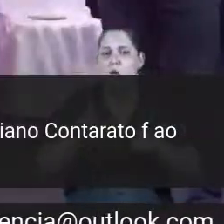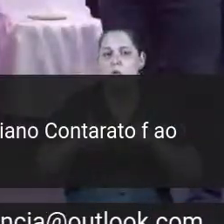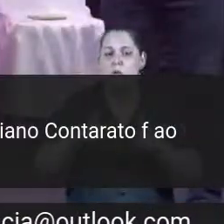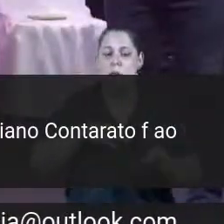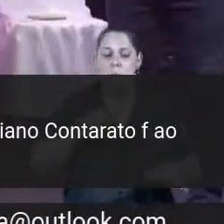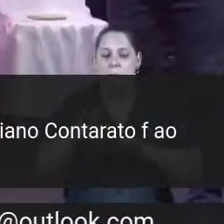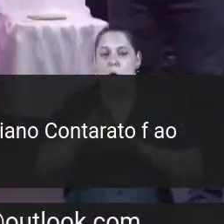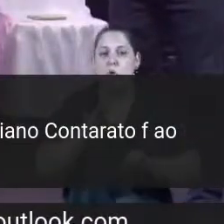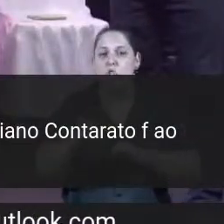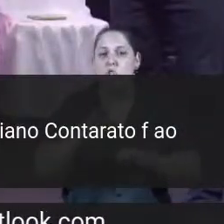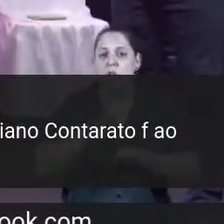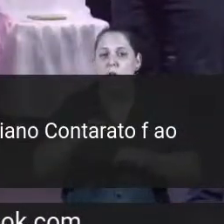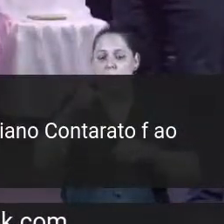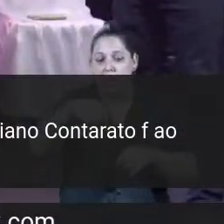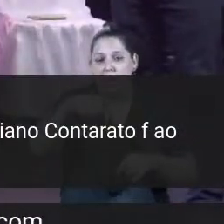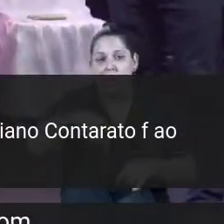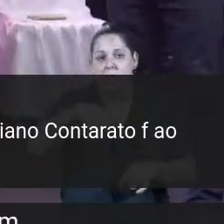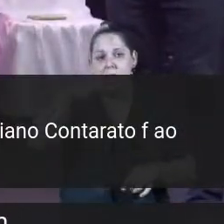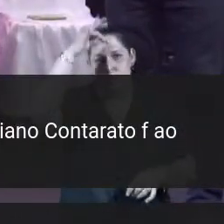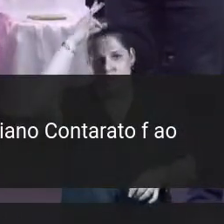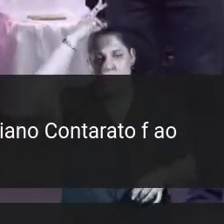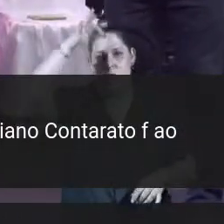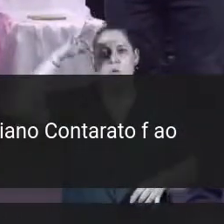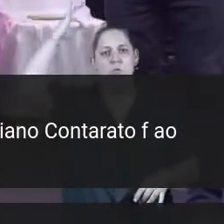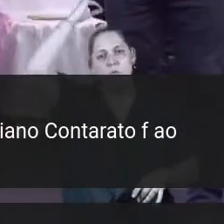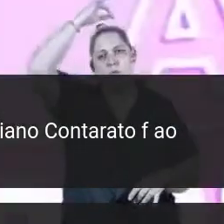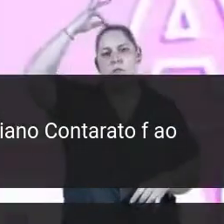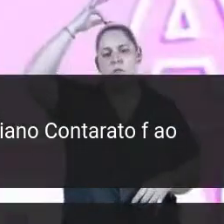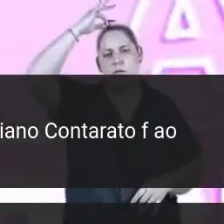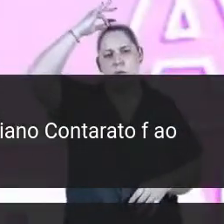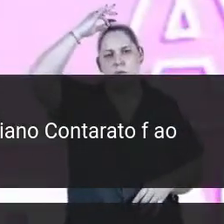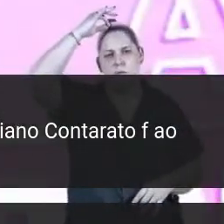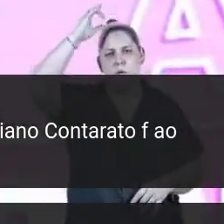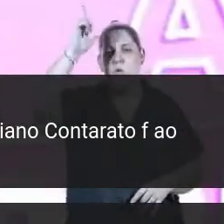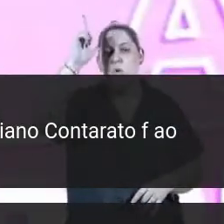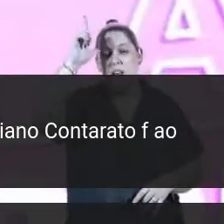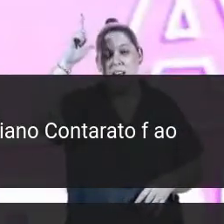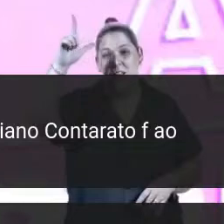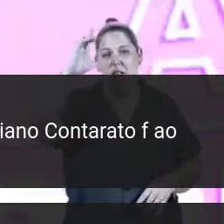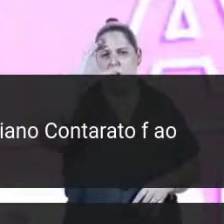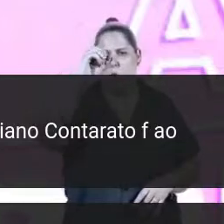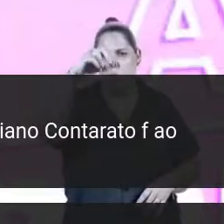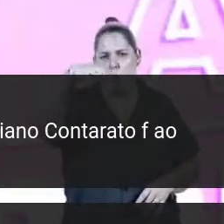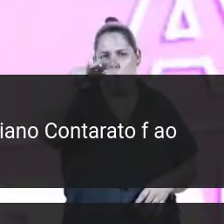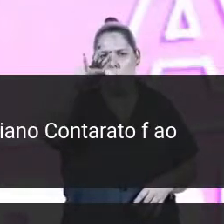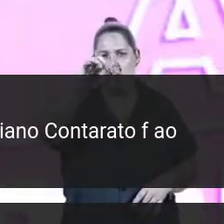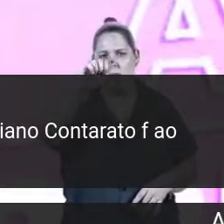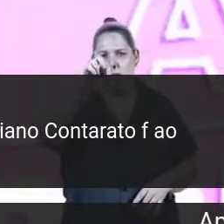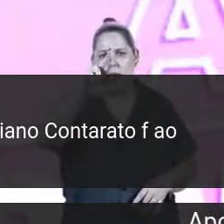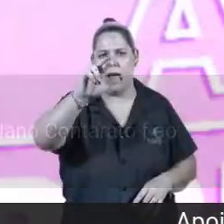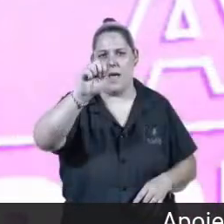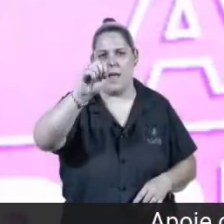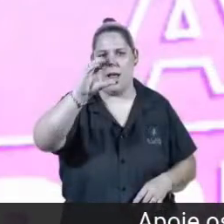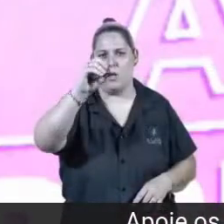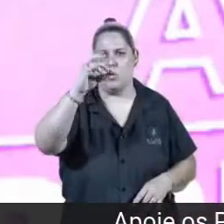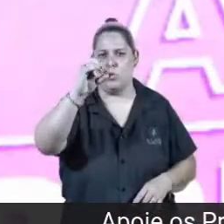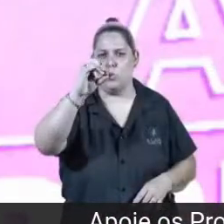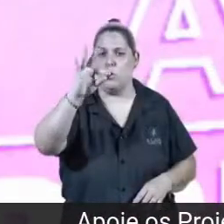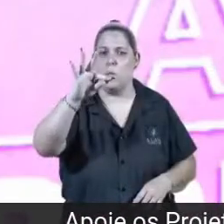projeto alternativo para o Espírito Santo. E o Contarato é uma liderança que se destaca nesse processo e que nós